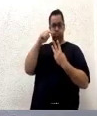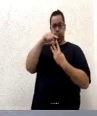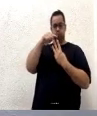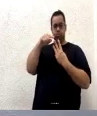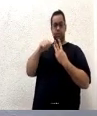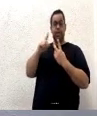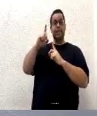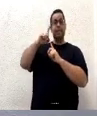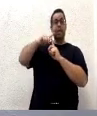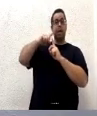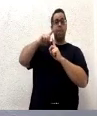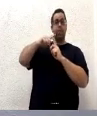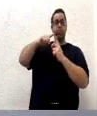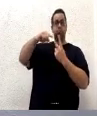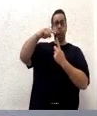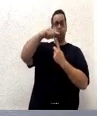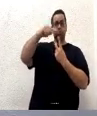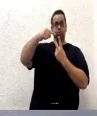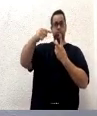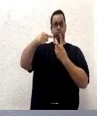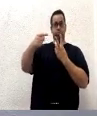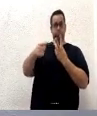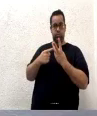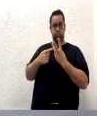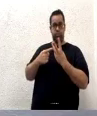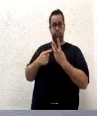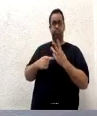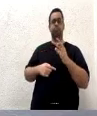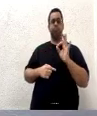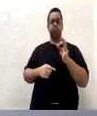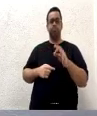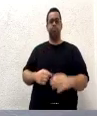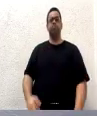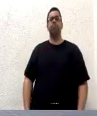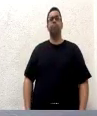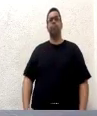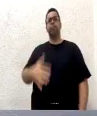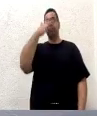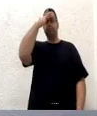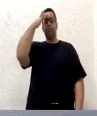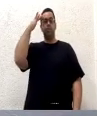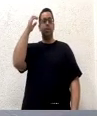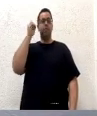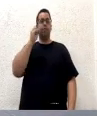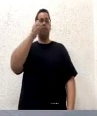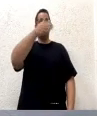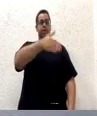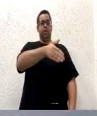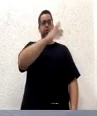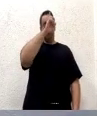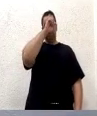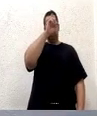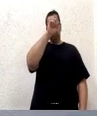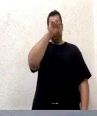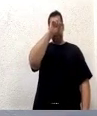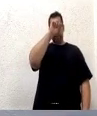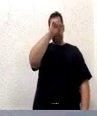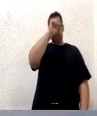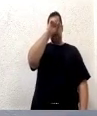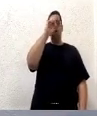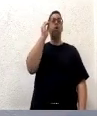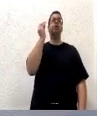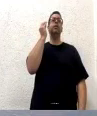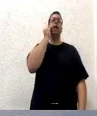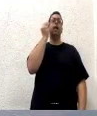unidade de saúde ou que entra na nossa UPA e é suspeito de dengue, ele vai receber esse teste, ele vai poder ter acesso